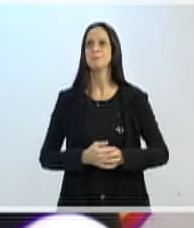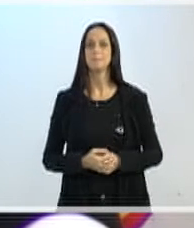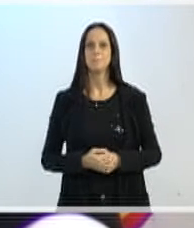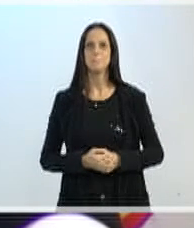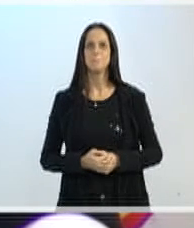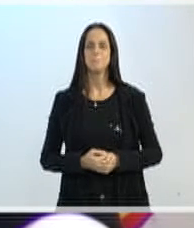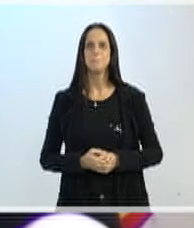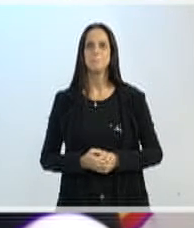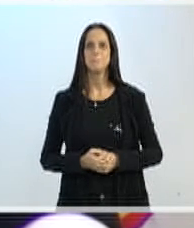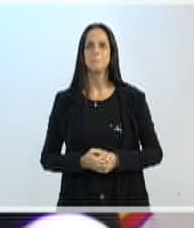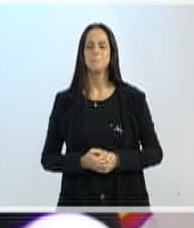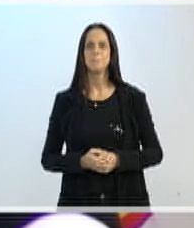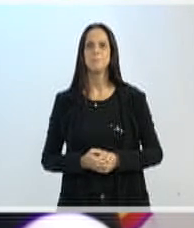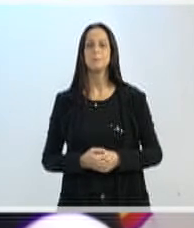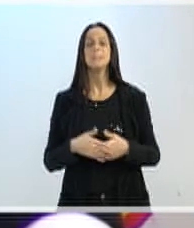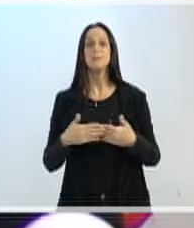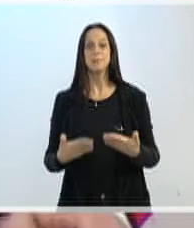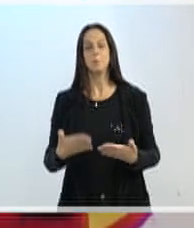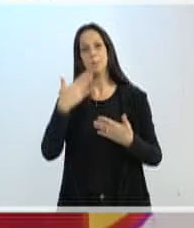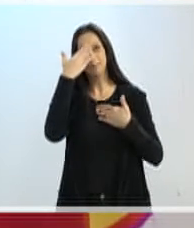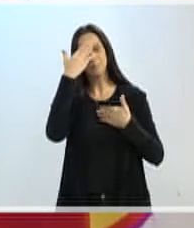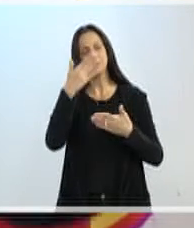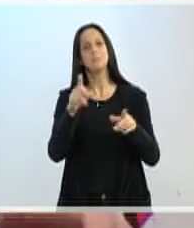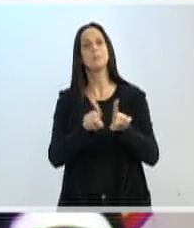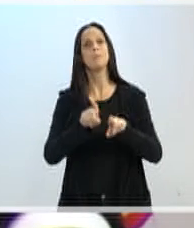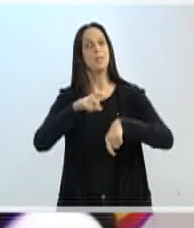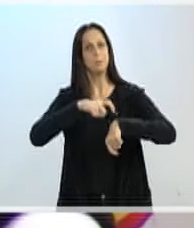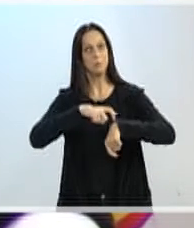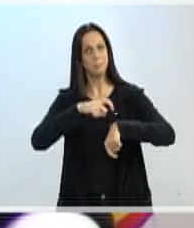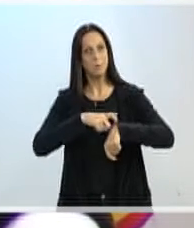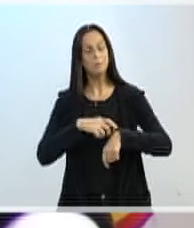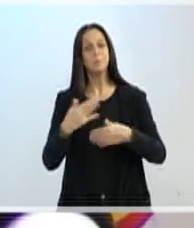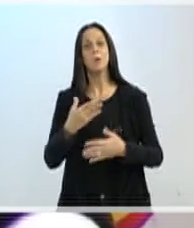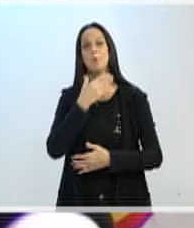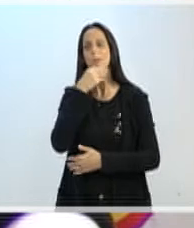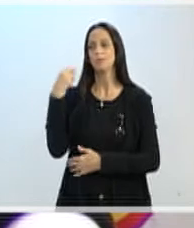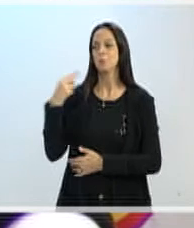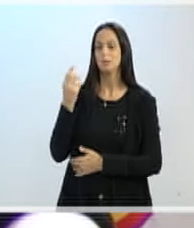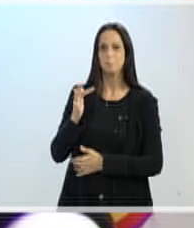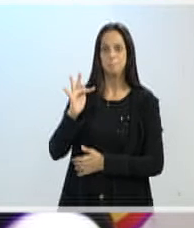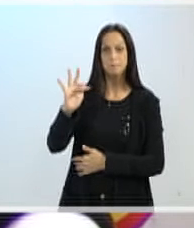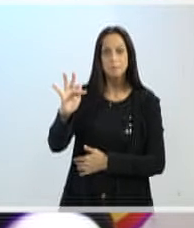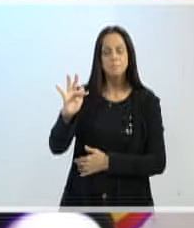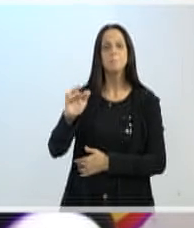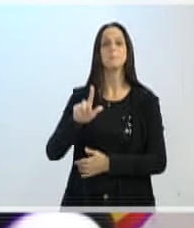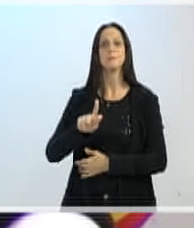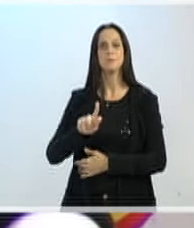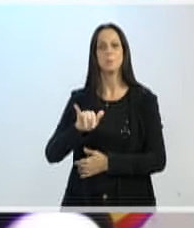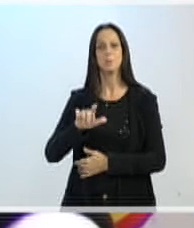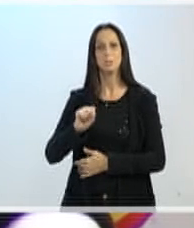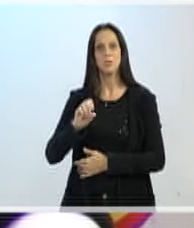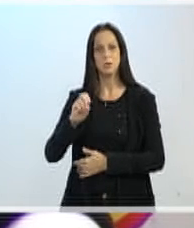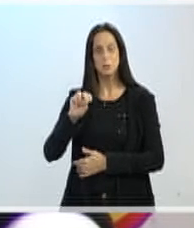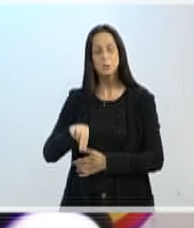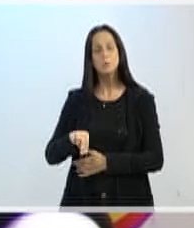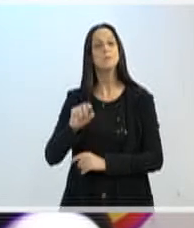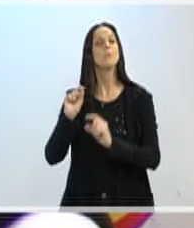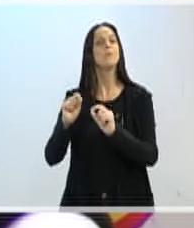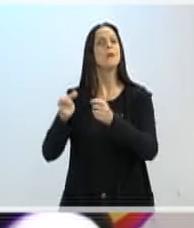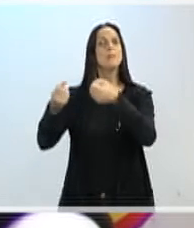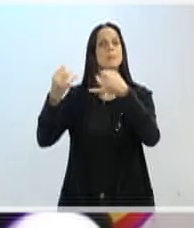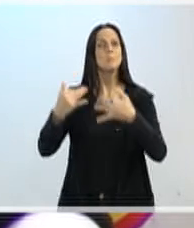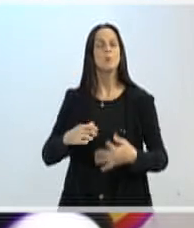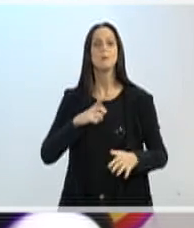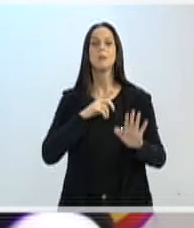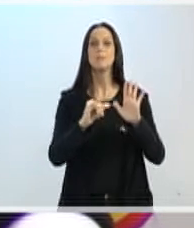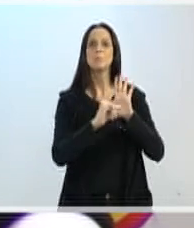tempo, presidente. E por tal razão, o deputado federal Gilson Marques apresentou na oportunidade o funcionamento do edital